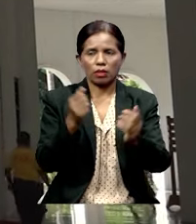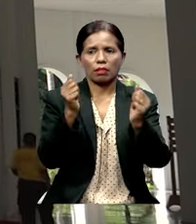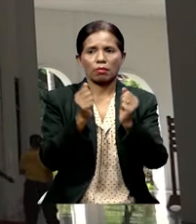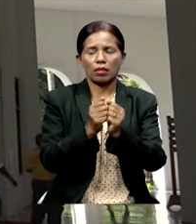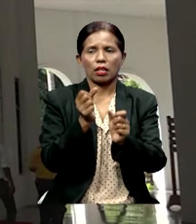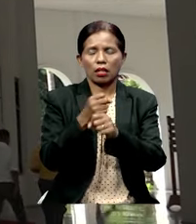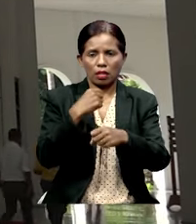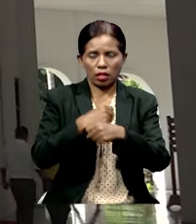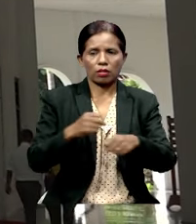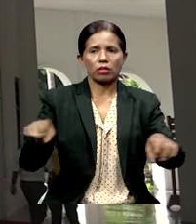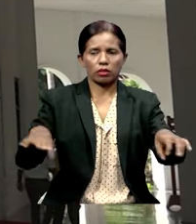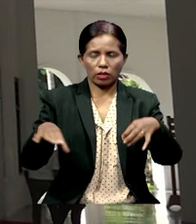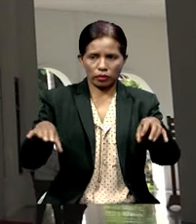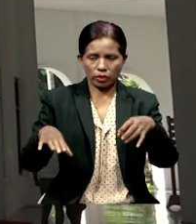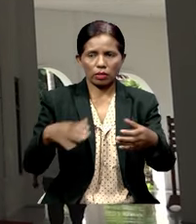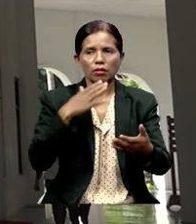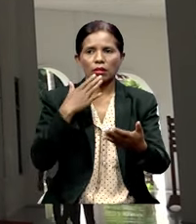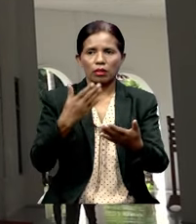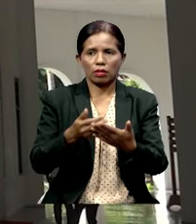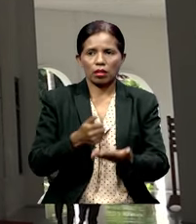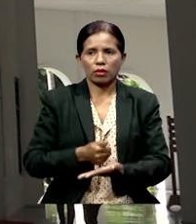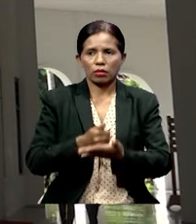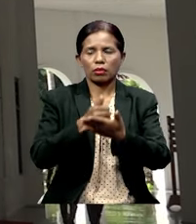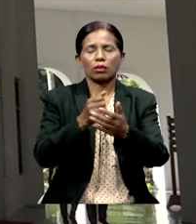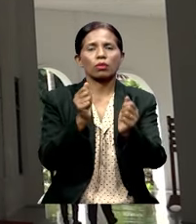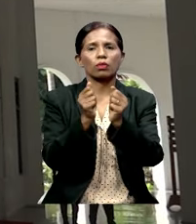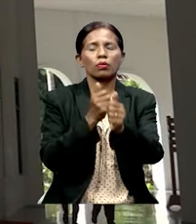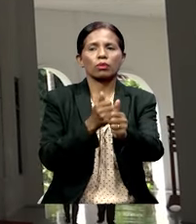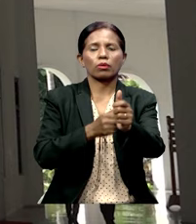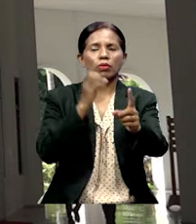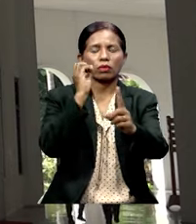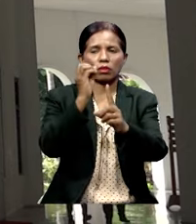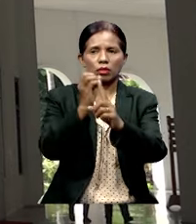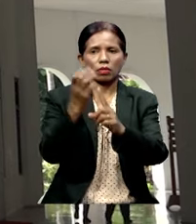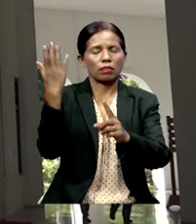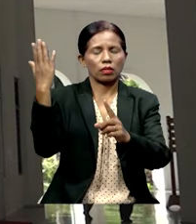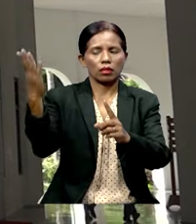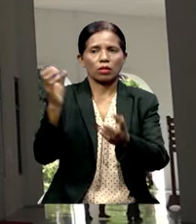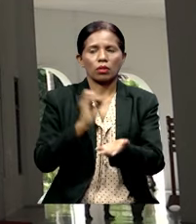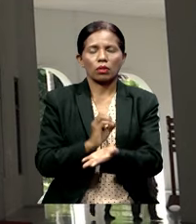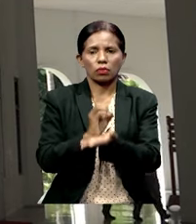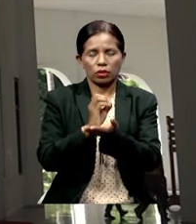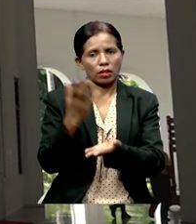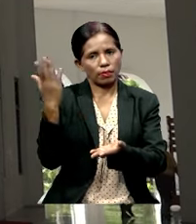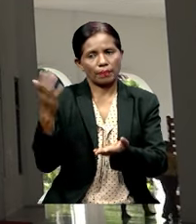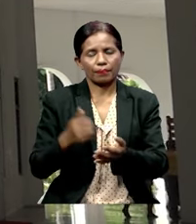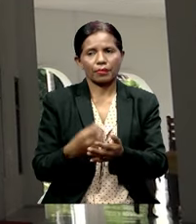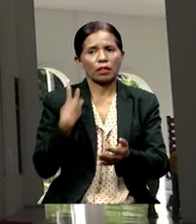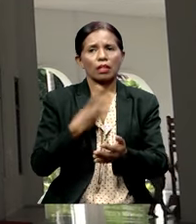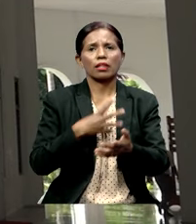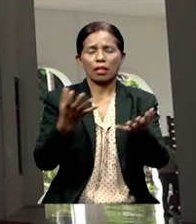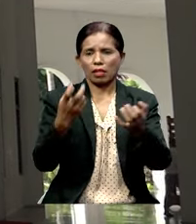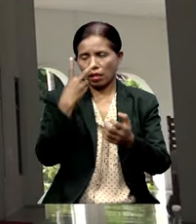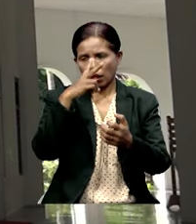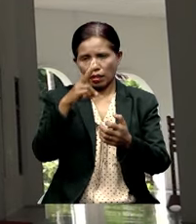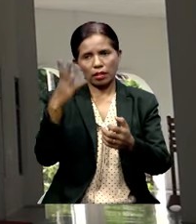bela serviço da dia, que atendimento tira o objetivo, criação de região administrativa especial e que o porque Itacaracare não